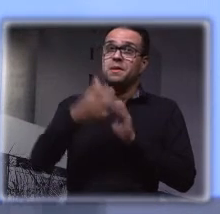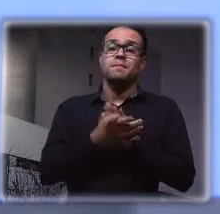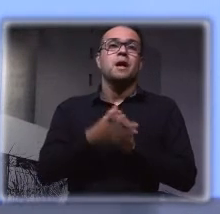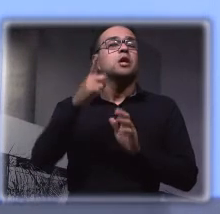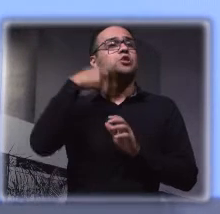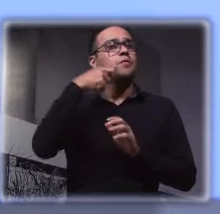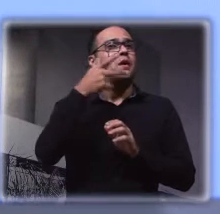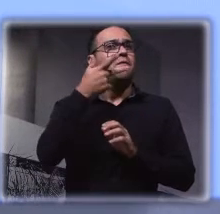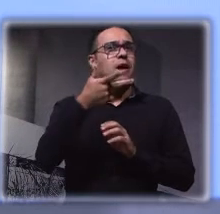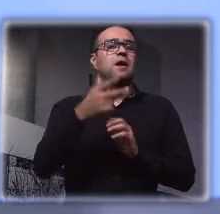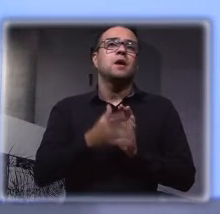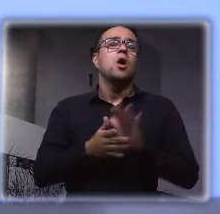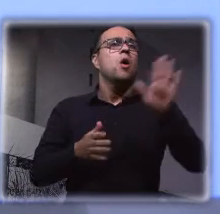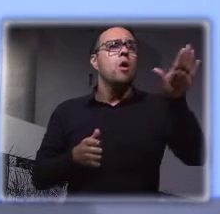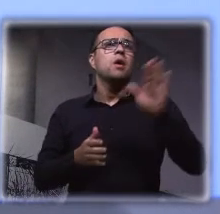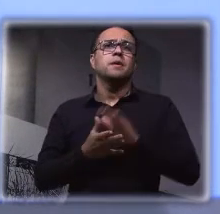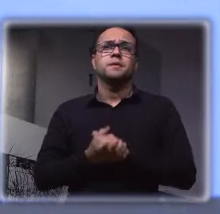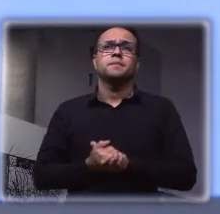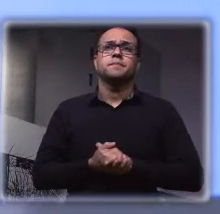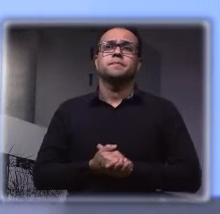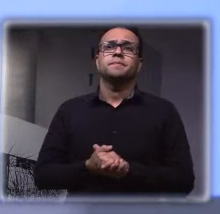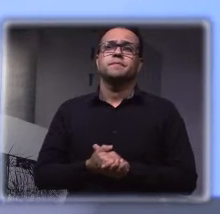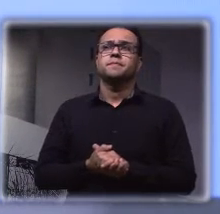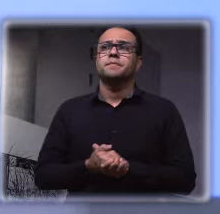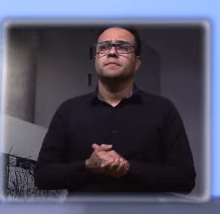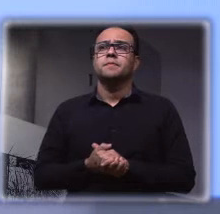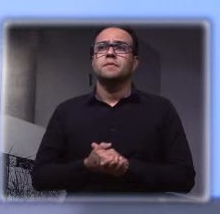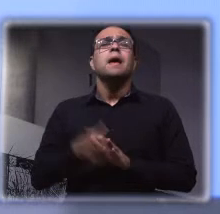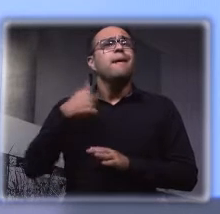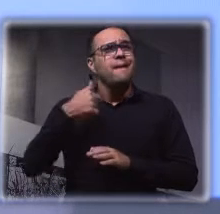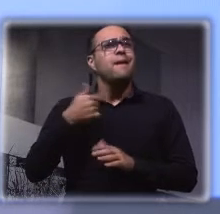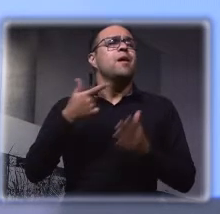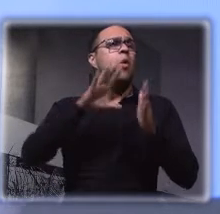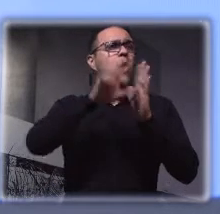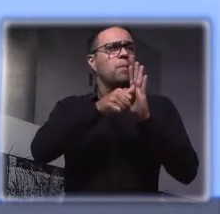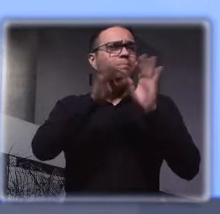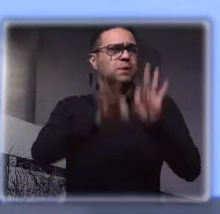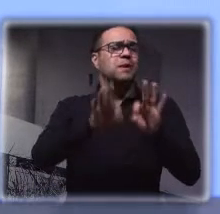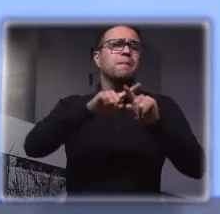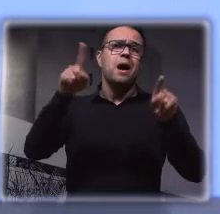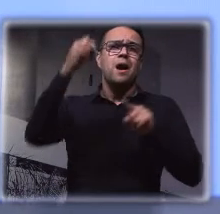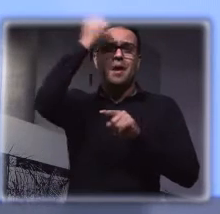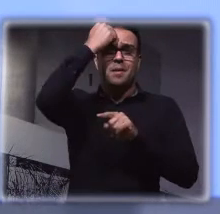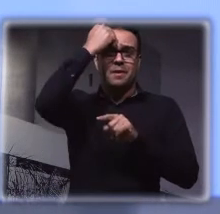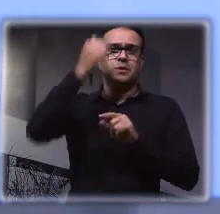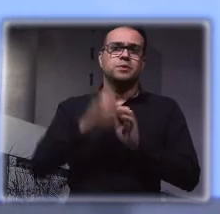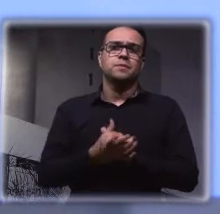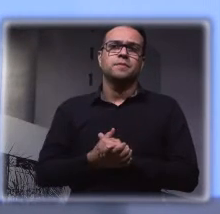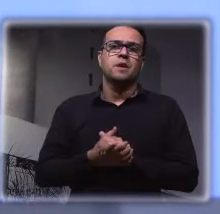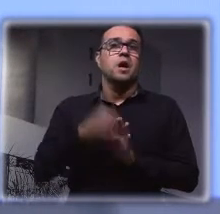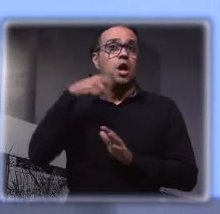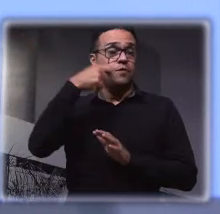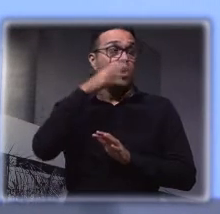defensora vira para ele e ele fala para a defensora, olha, fui eu, estou arrependido, enfim. E a